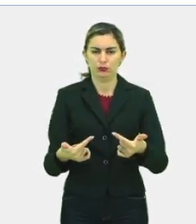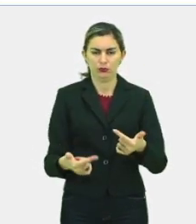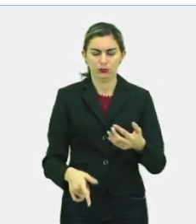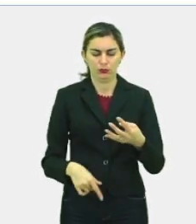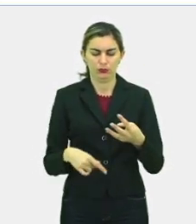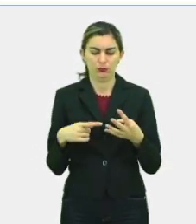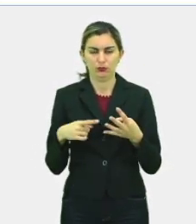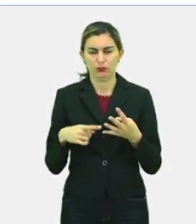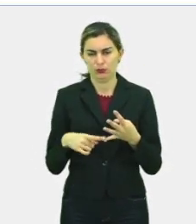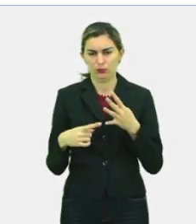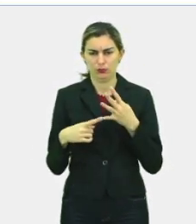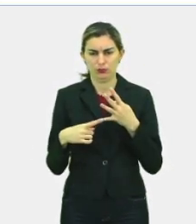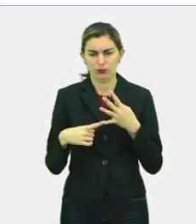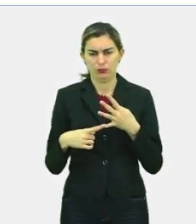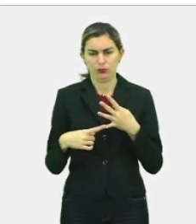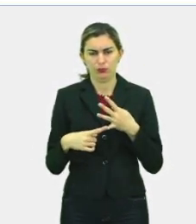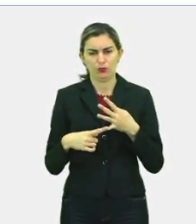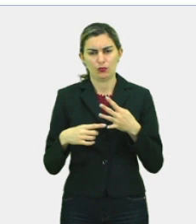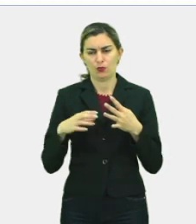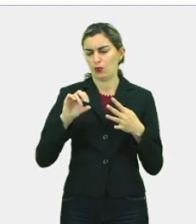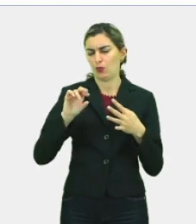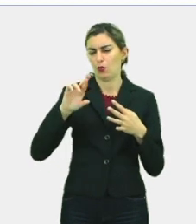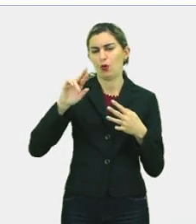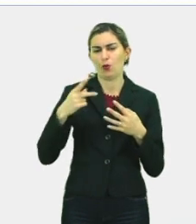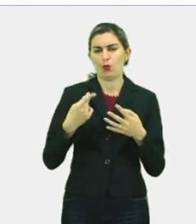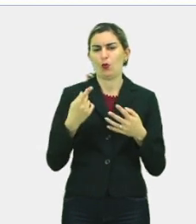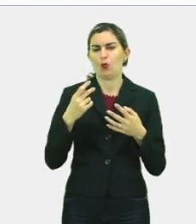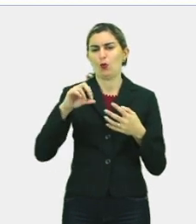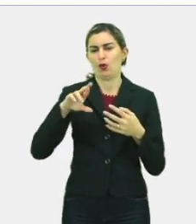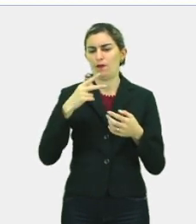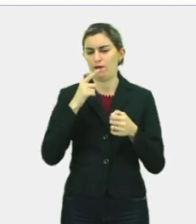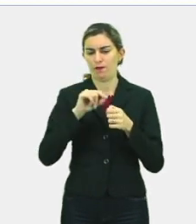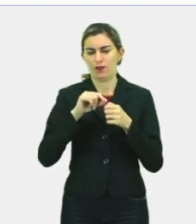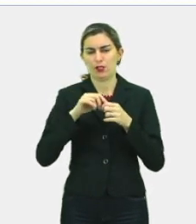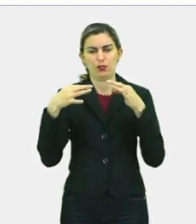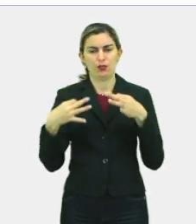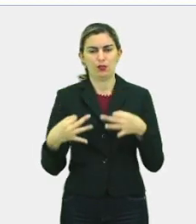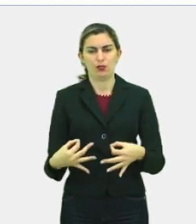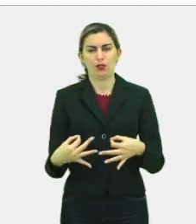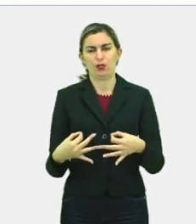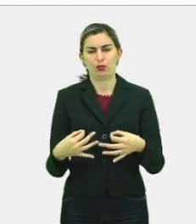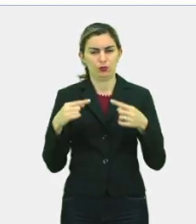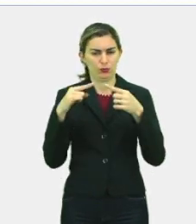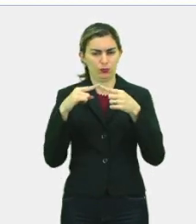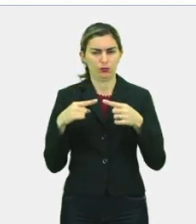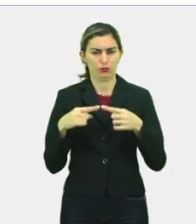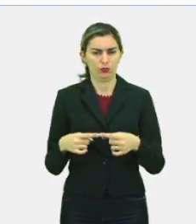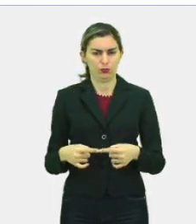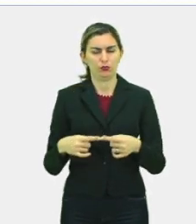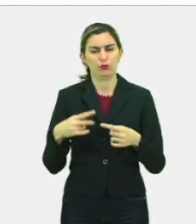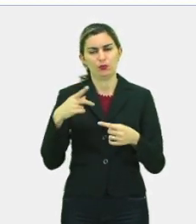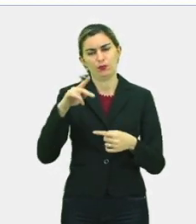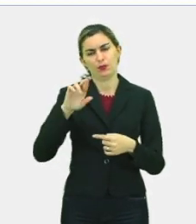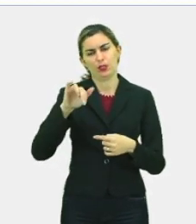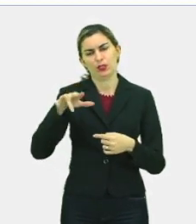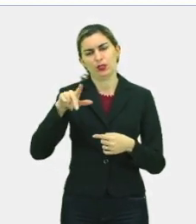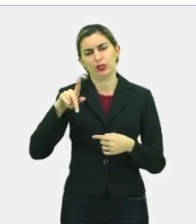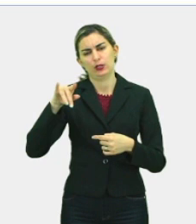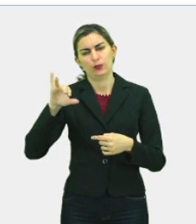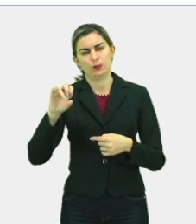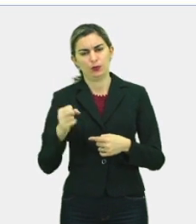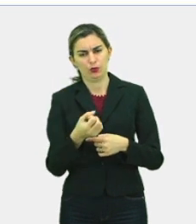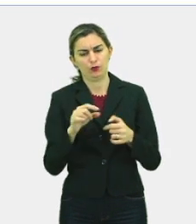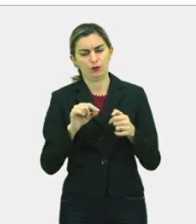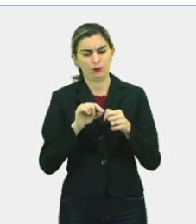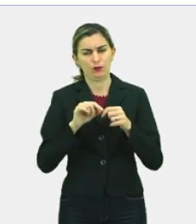ações. Quarto, honra para fazer o que é certo e se manter de acordo com os seus